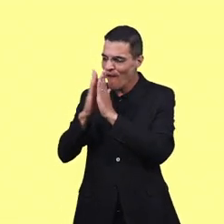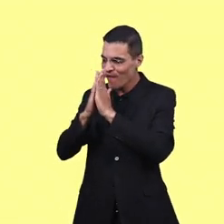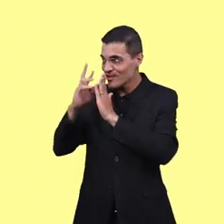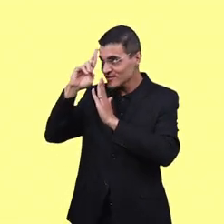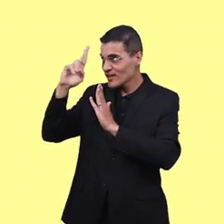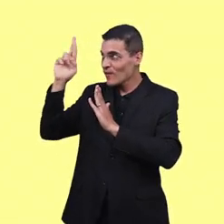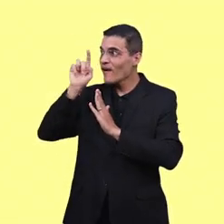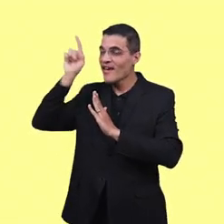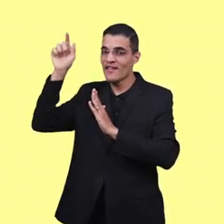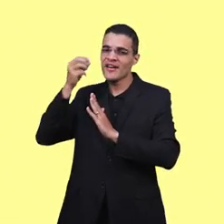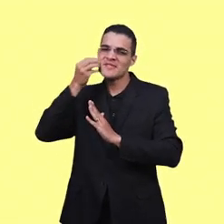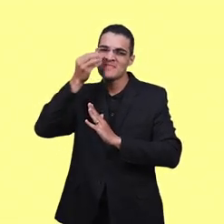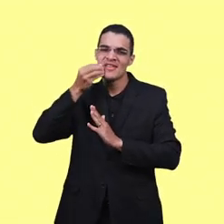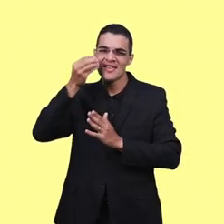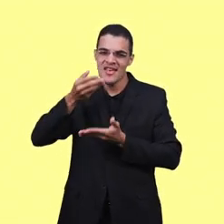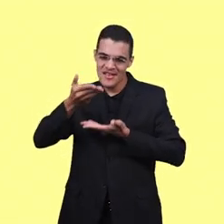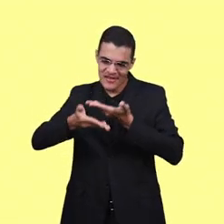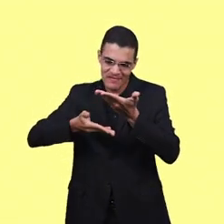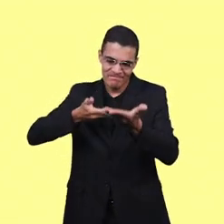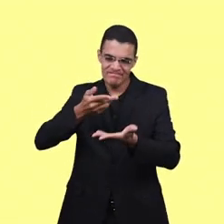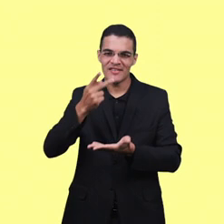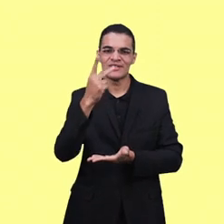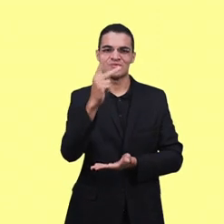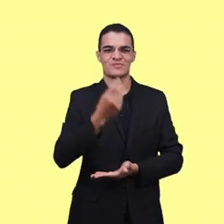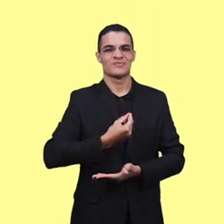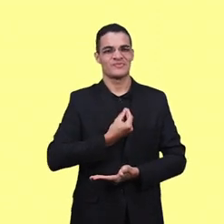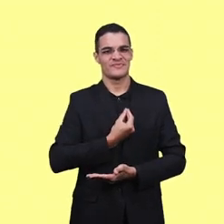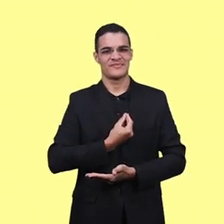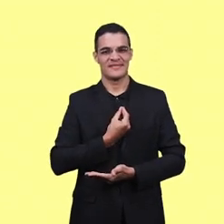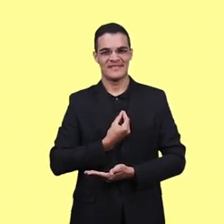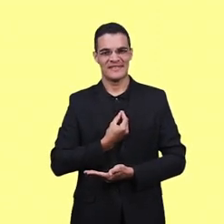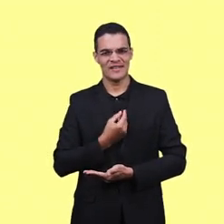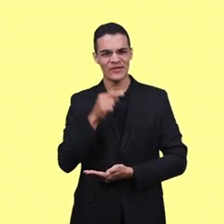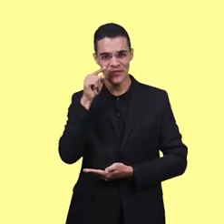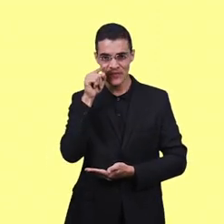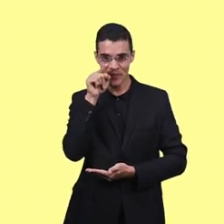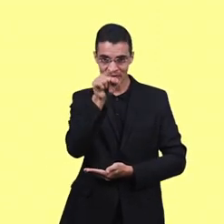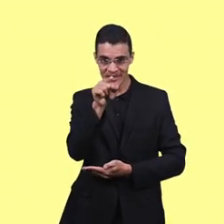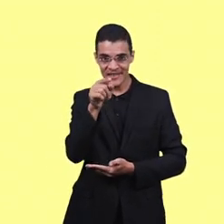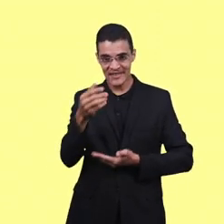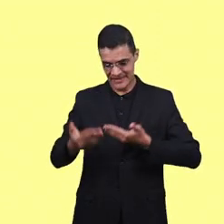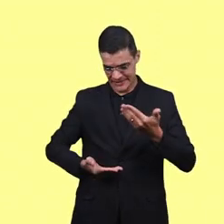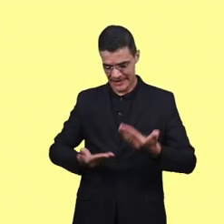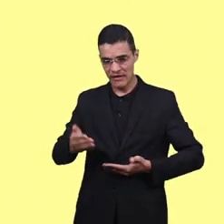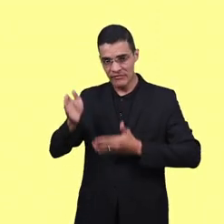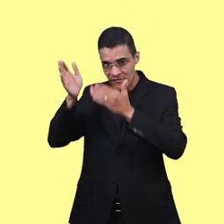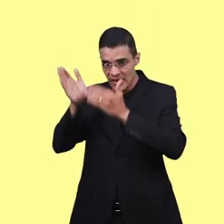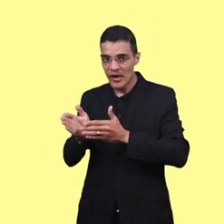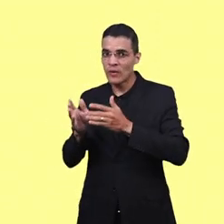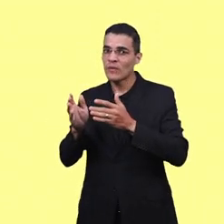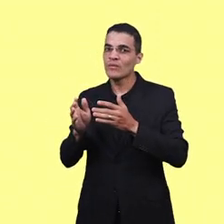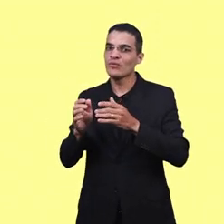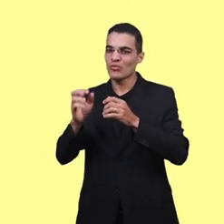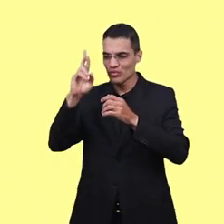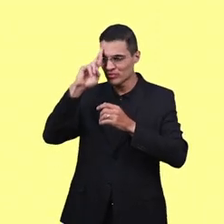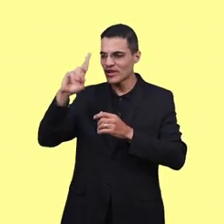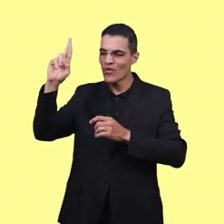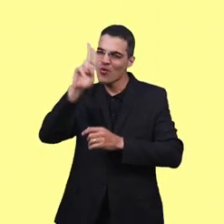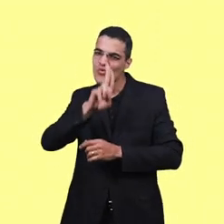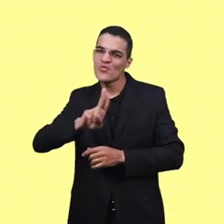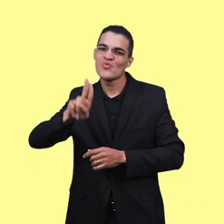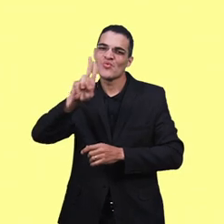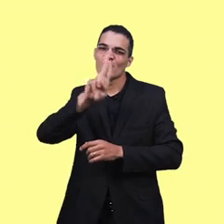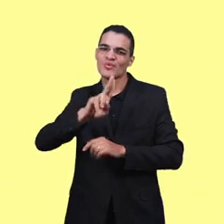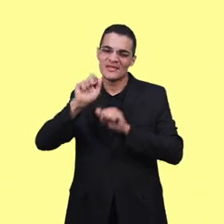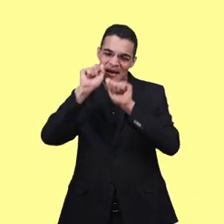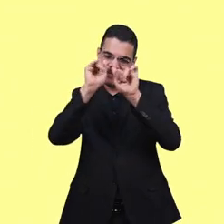concederá grandes experiências na sua presença. O servo fiel é usado por Deus